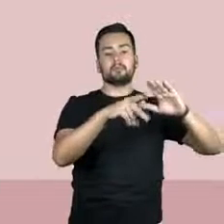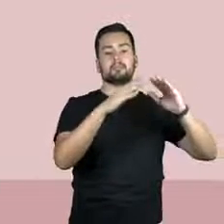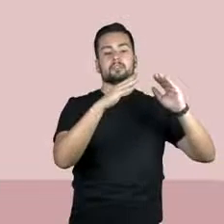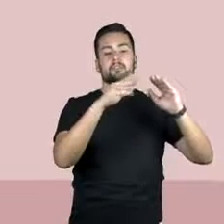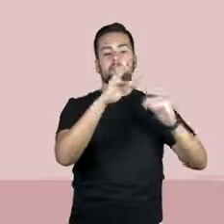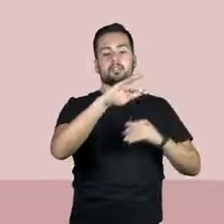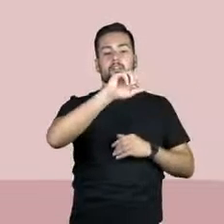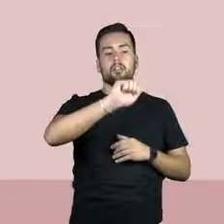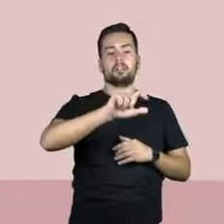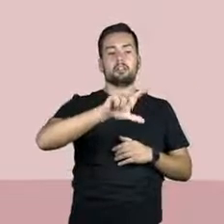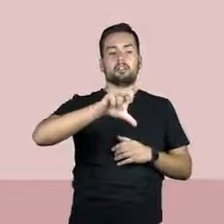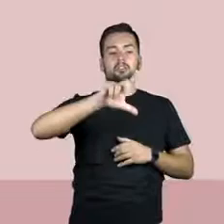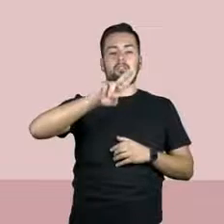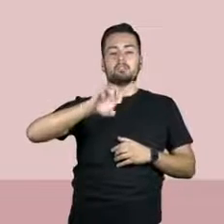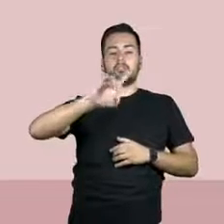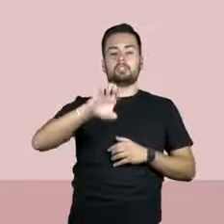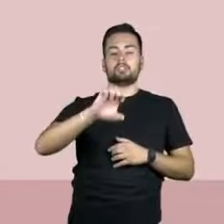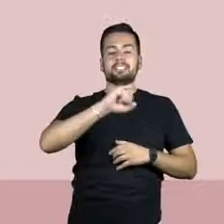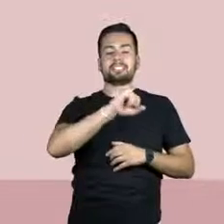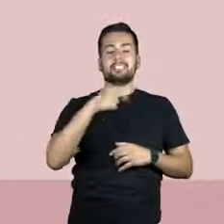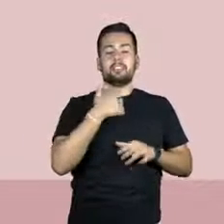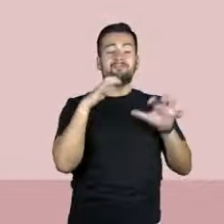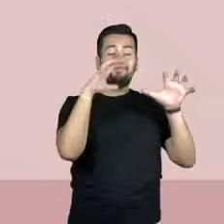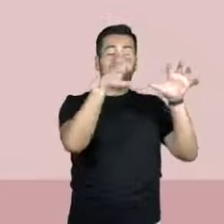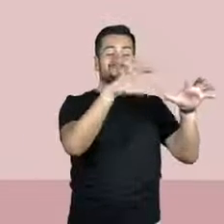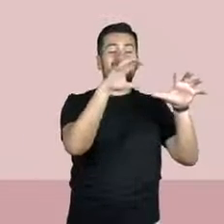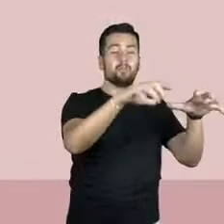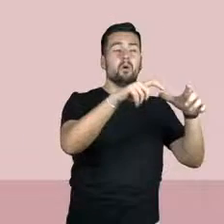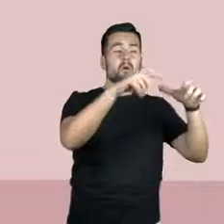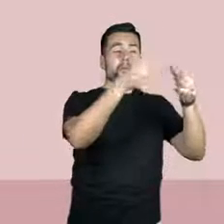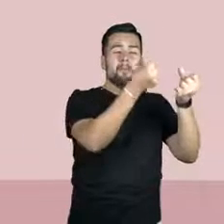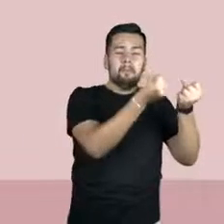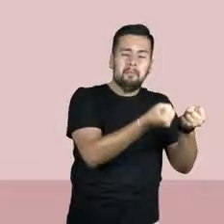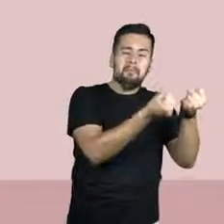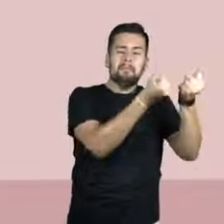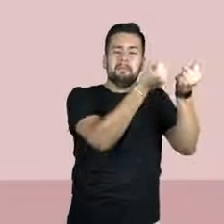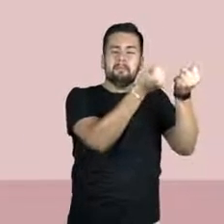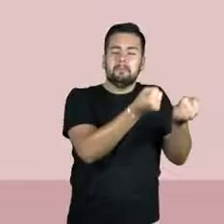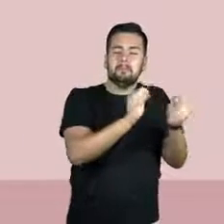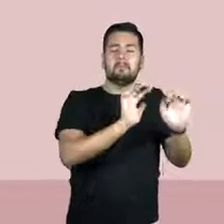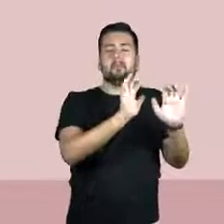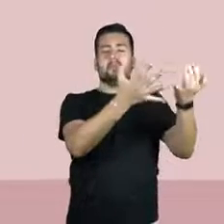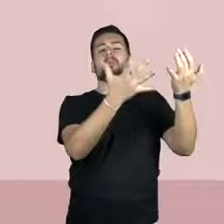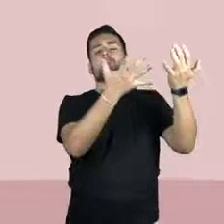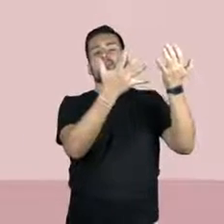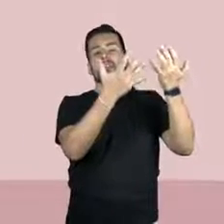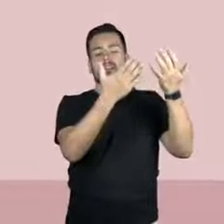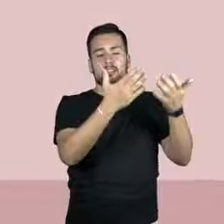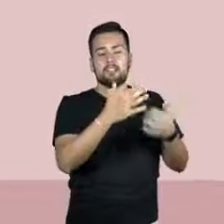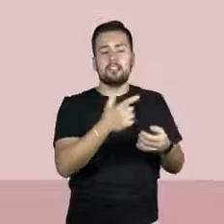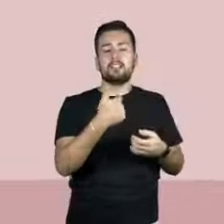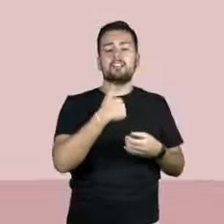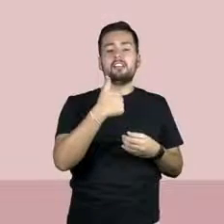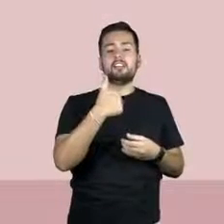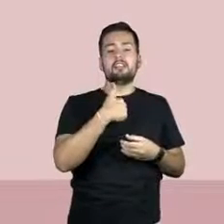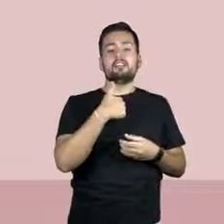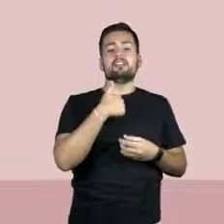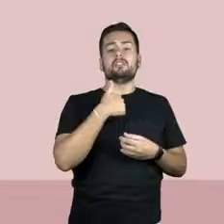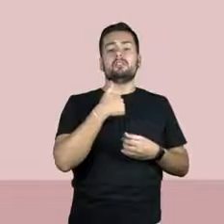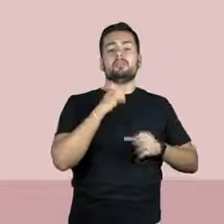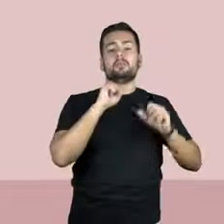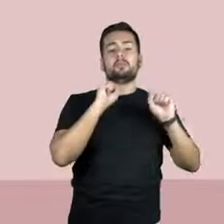aplico sobrecargas, né, talvez nessa região ou algo nessa imediação, eu tendo a